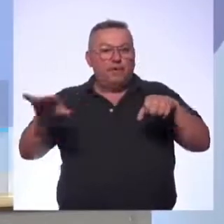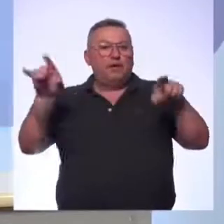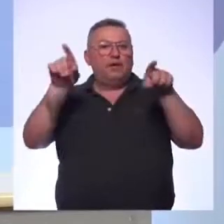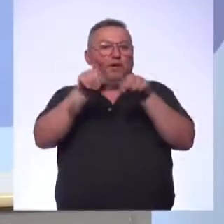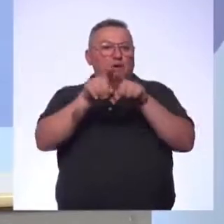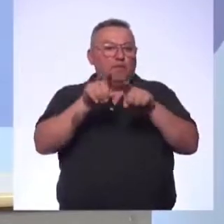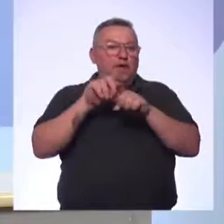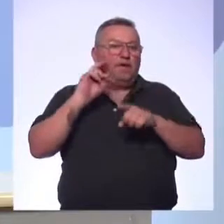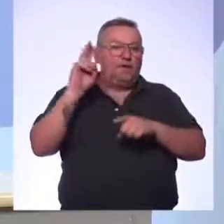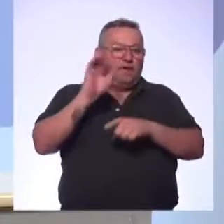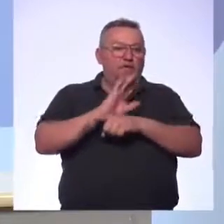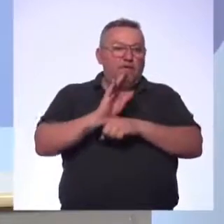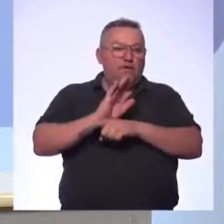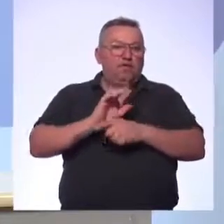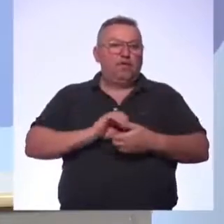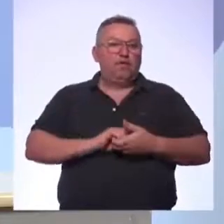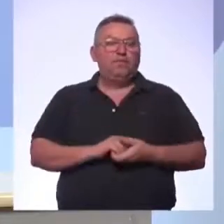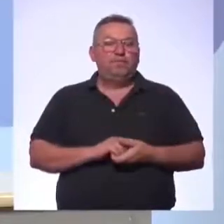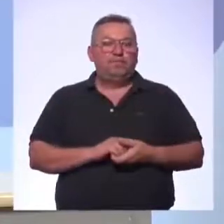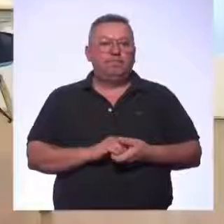nosso videozinho, já já a gente volta.